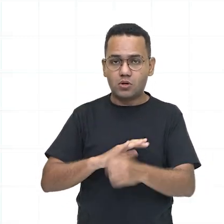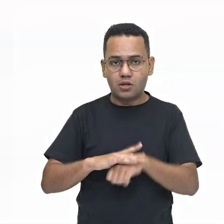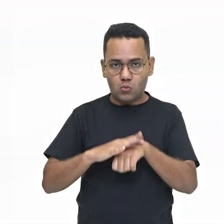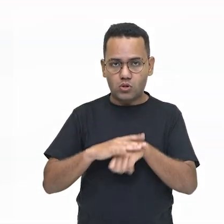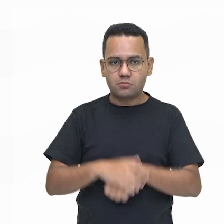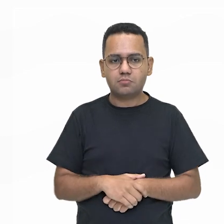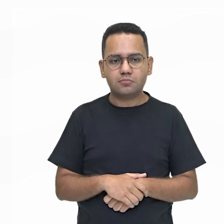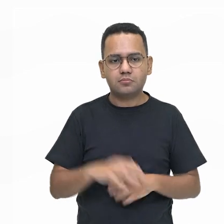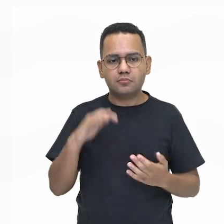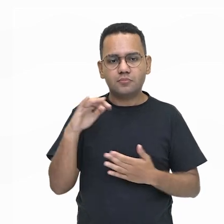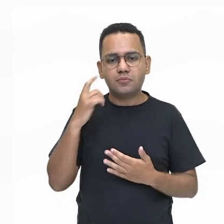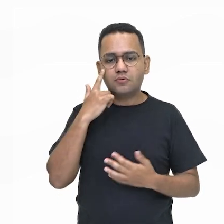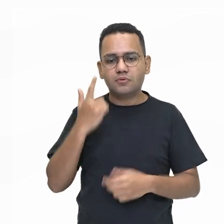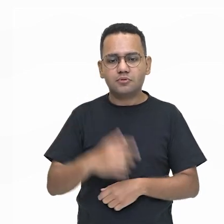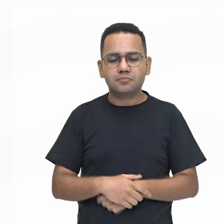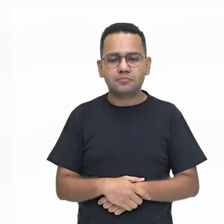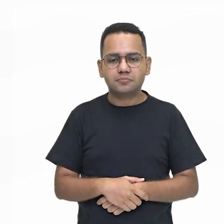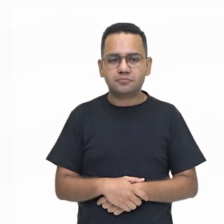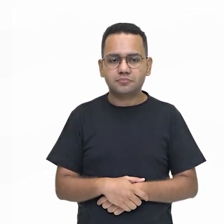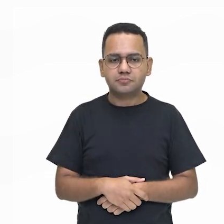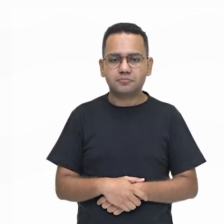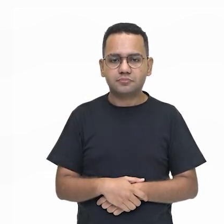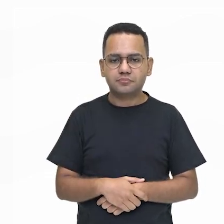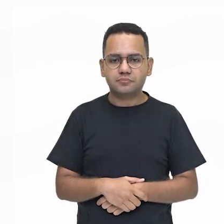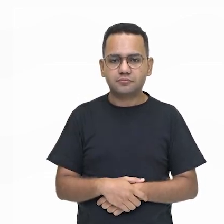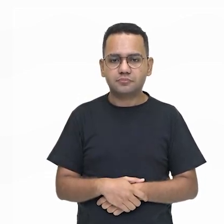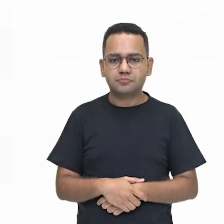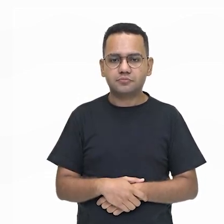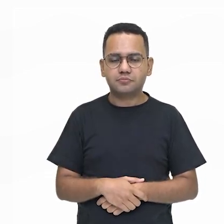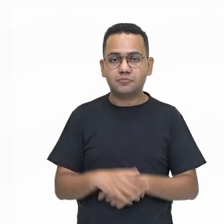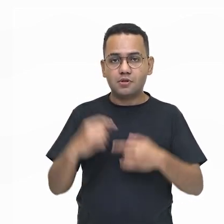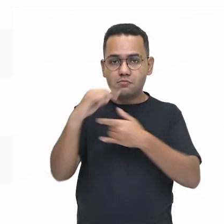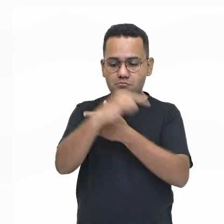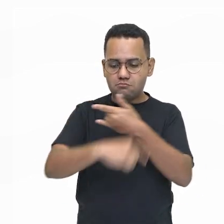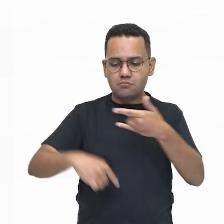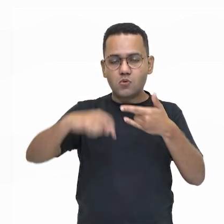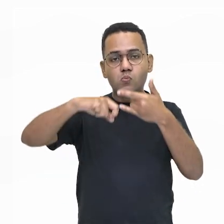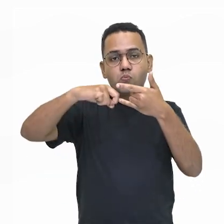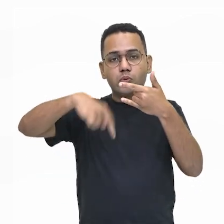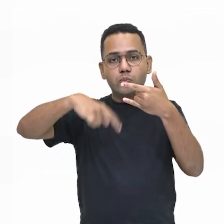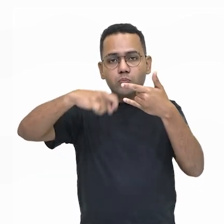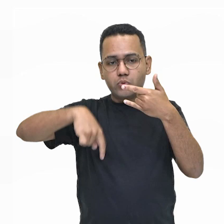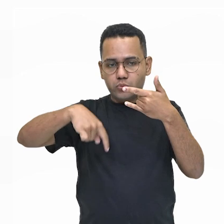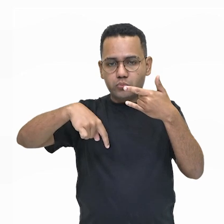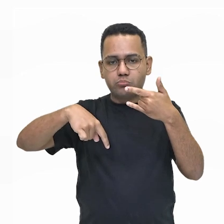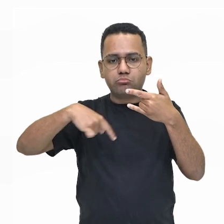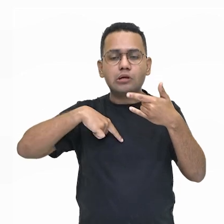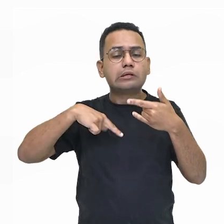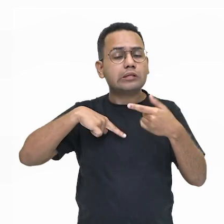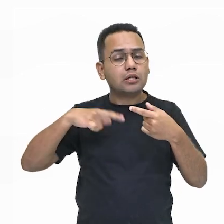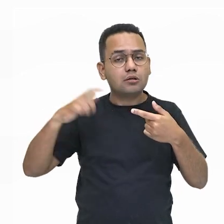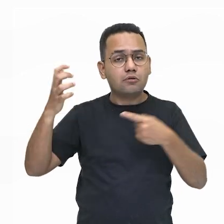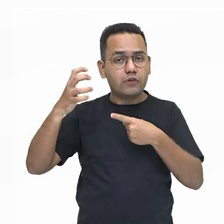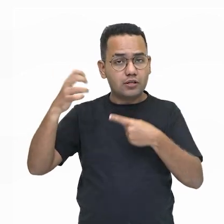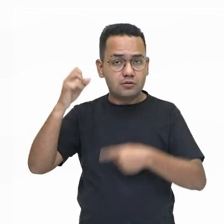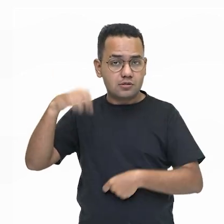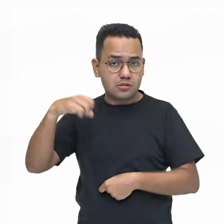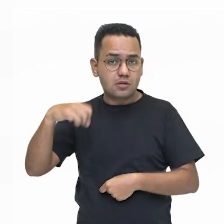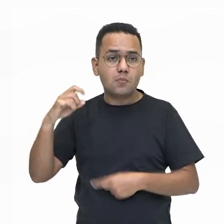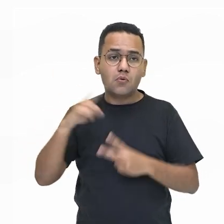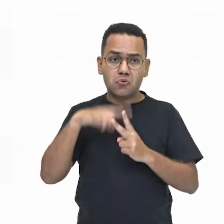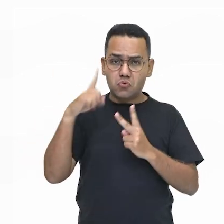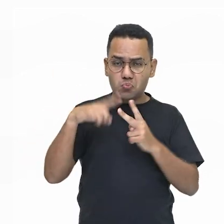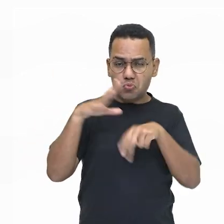o sistema urinário, que também é muito afetado por esses dois grandes problemas, a diabetes